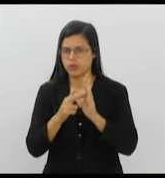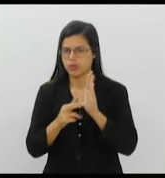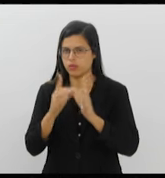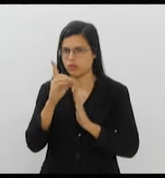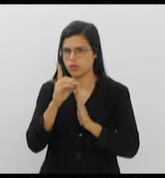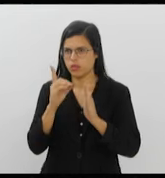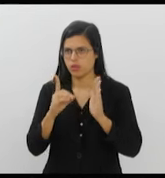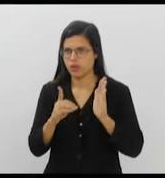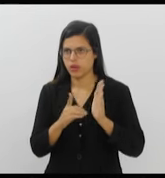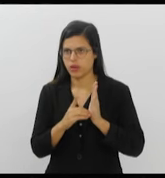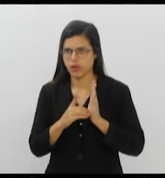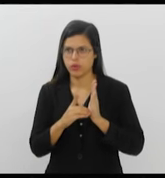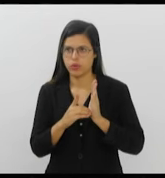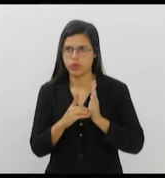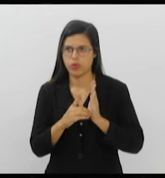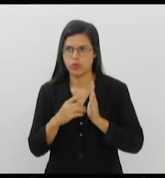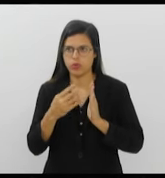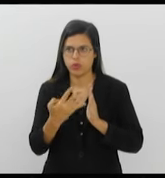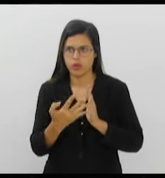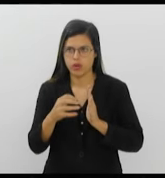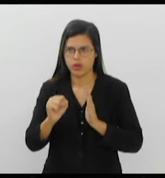decreto